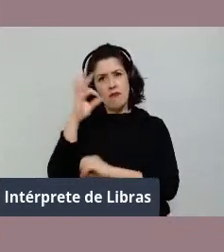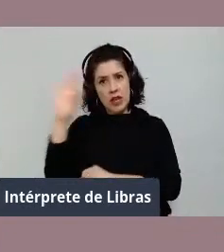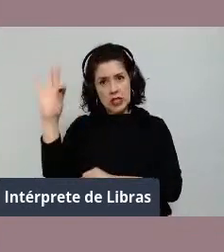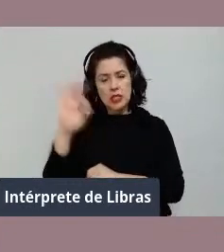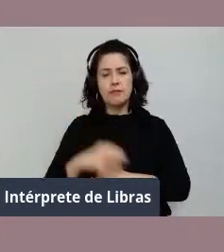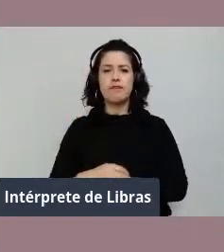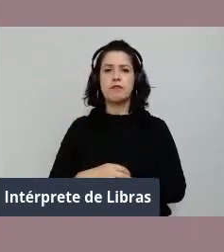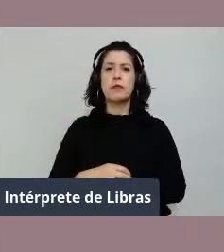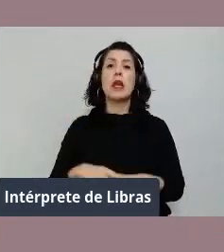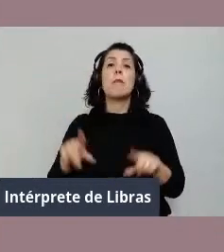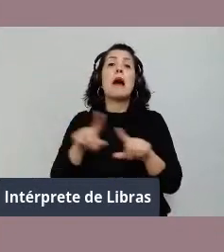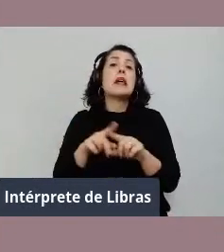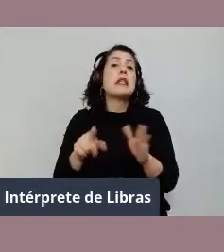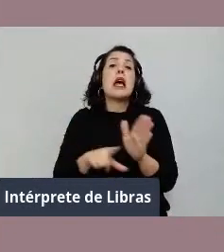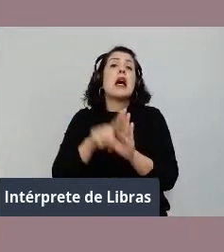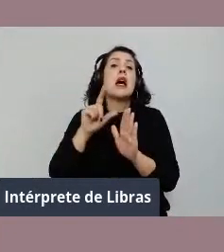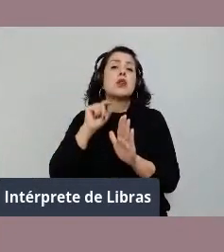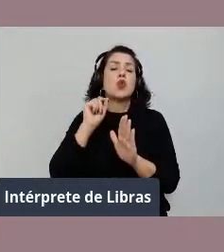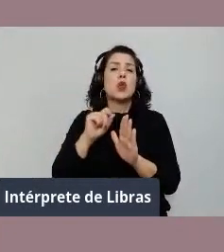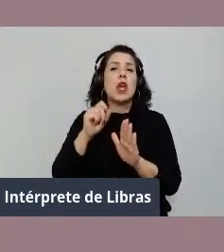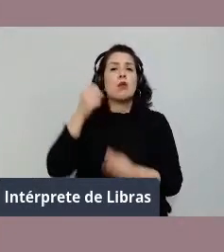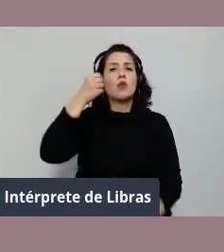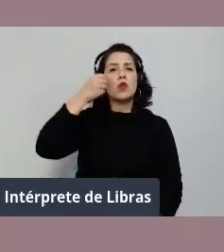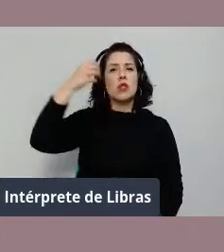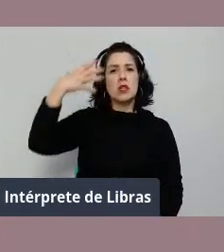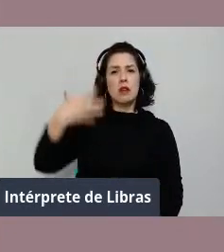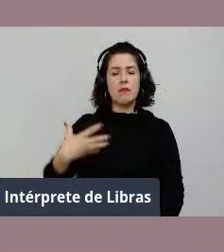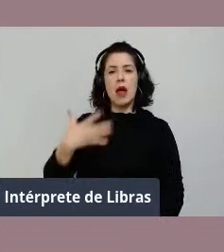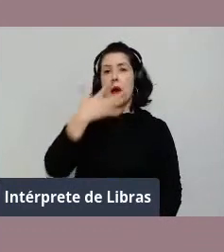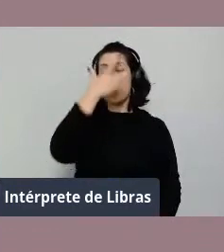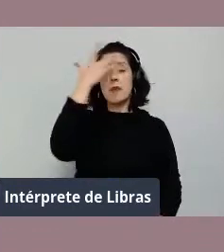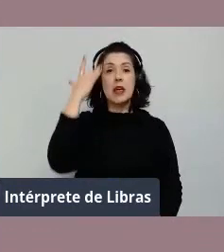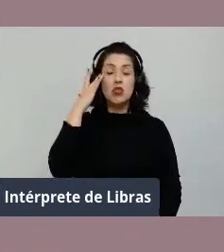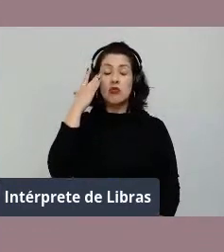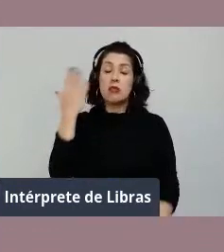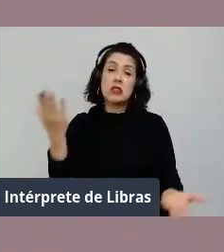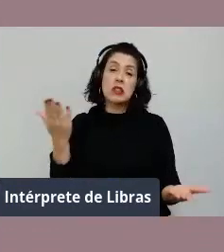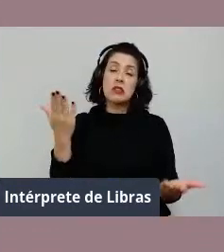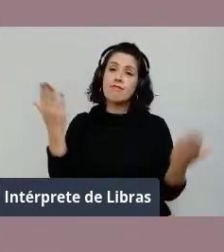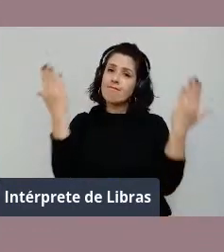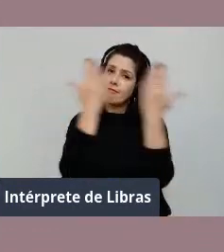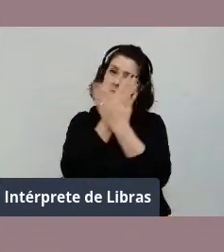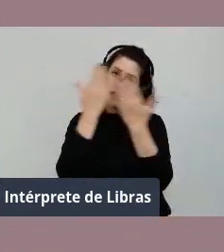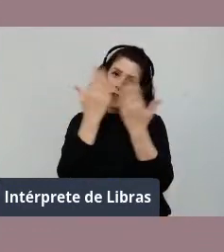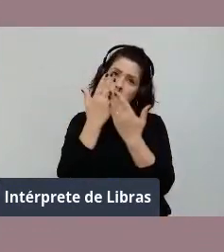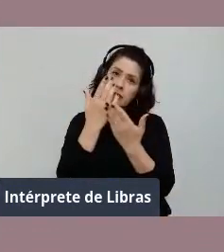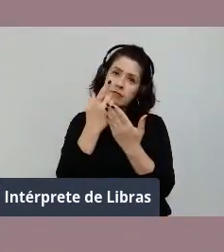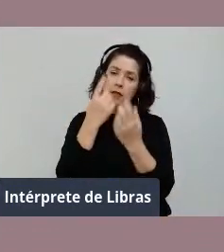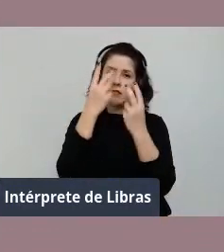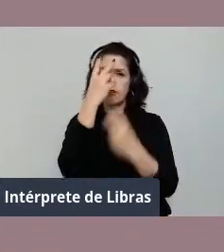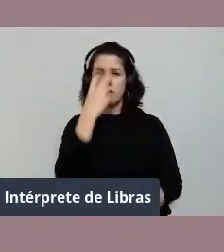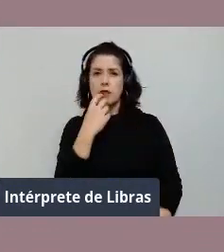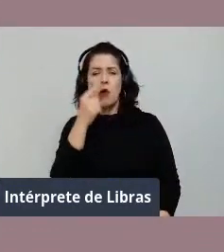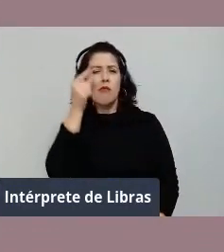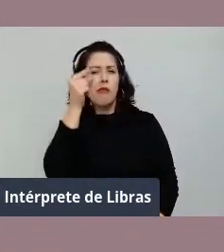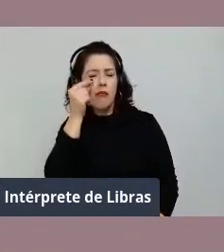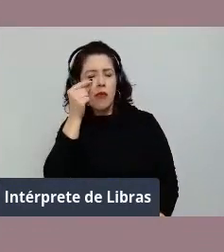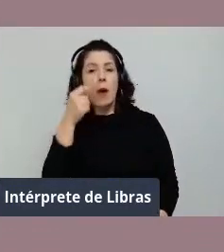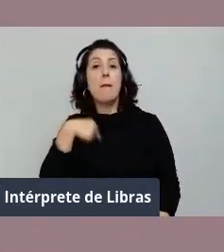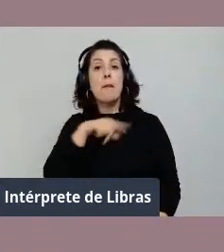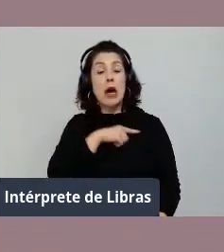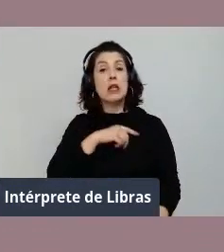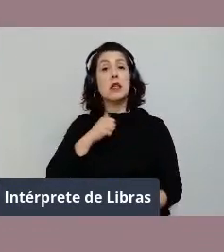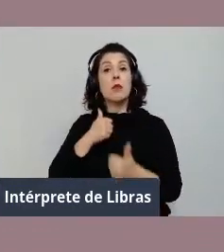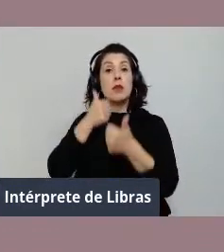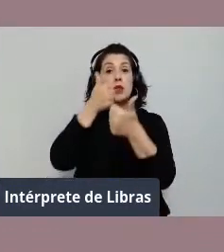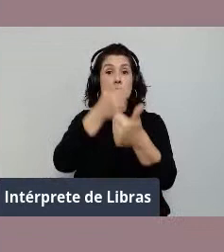Antes eu gostaria de me autodescrever para as pessoas que estão, que não podem nos ver e que estão acompanhando pela nossa